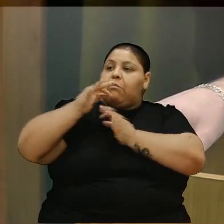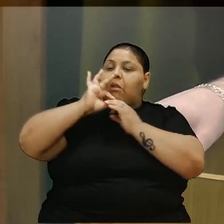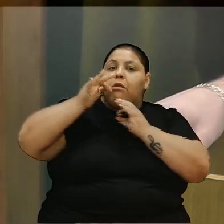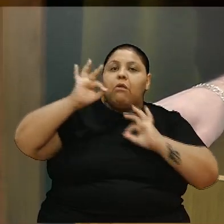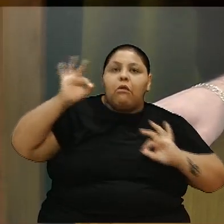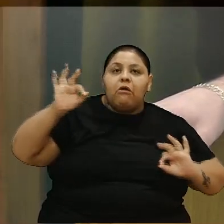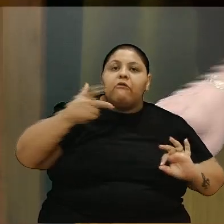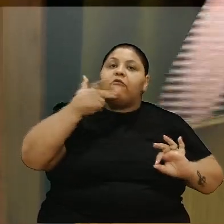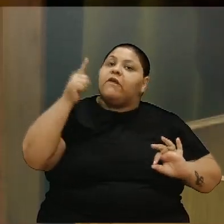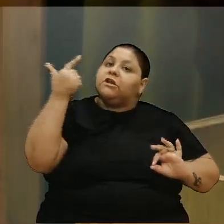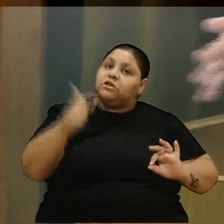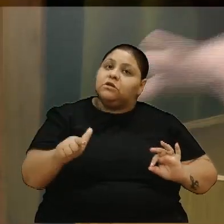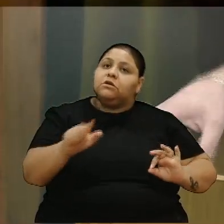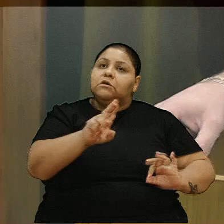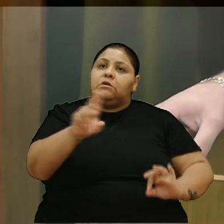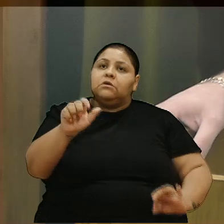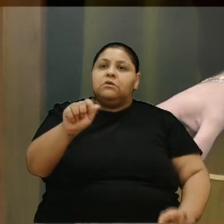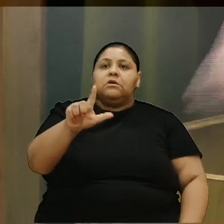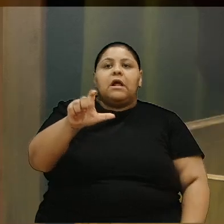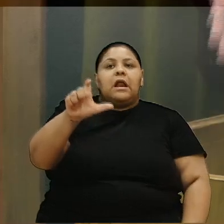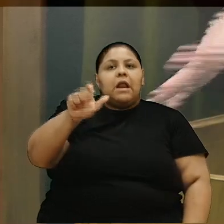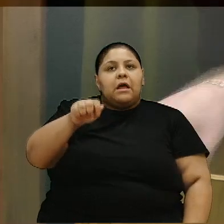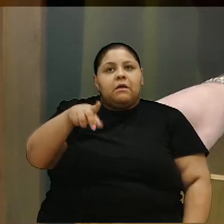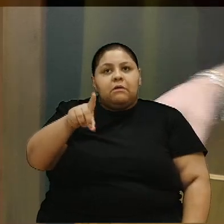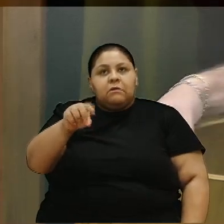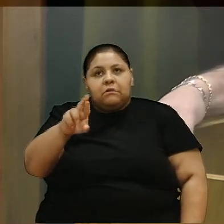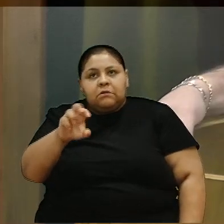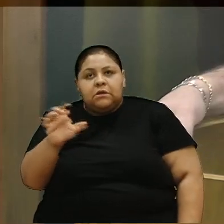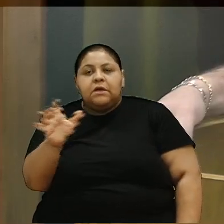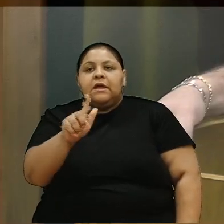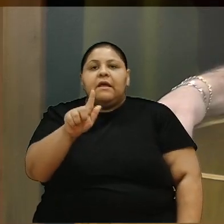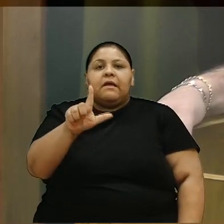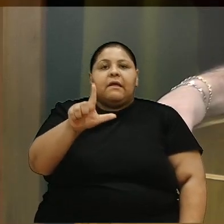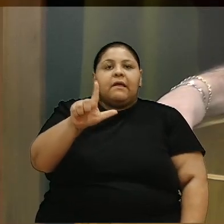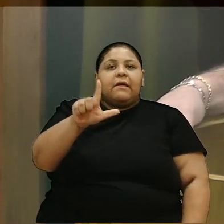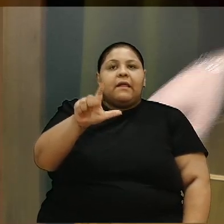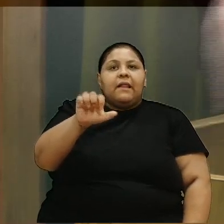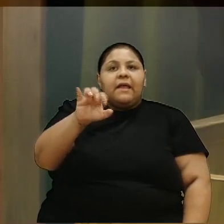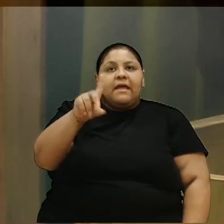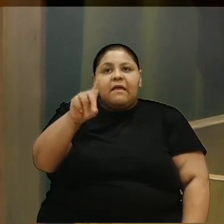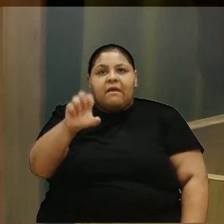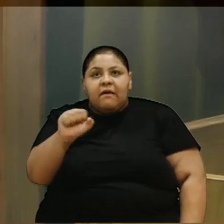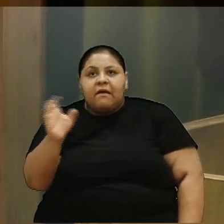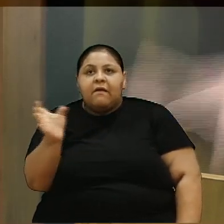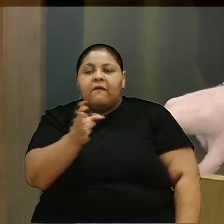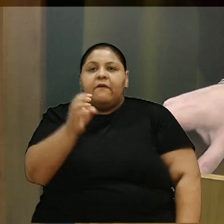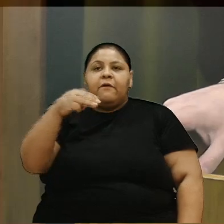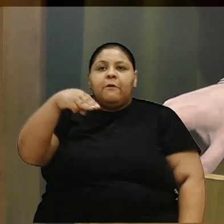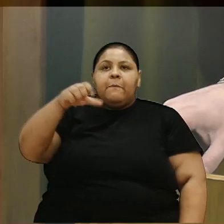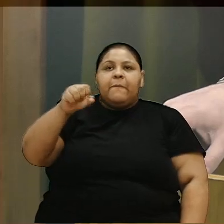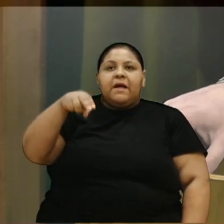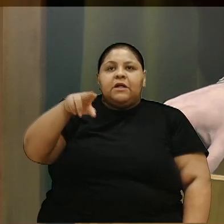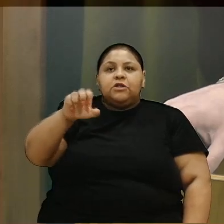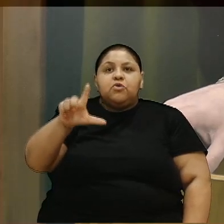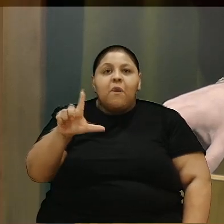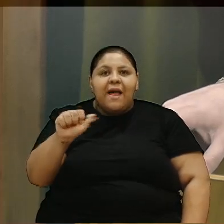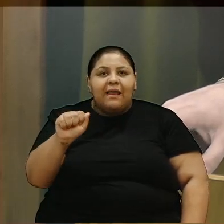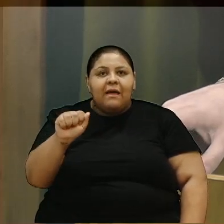E vou reforçar os nomes: Alexandre Lindemeyer, Gleisi Hoffmann, a Manuela Dávila, vereador